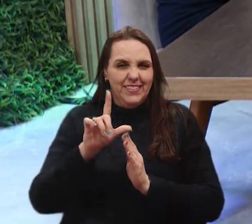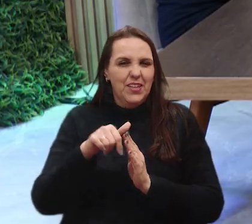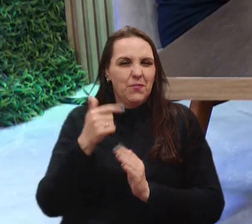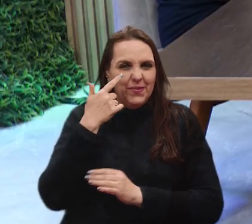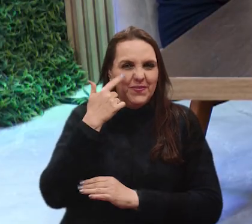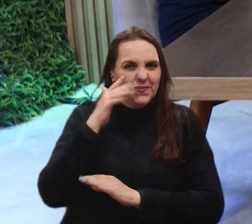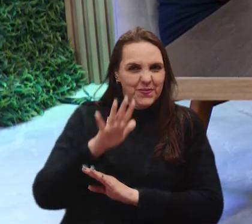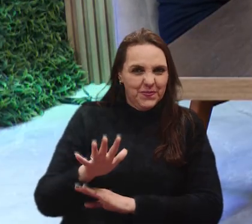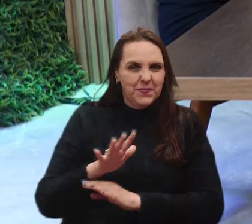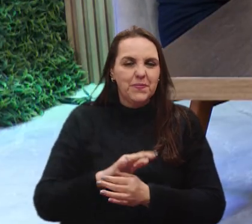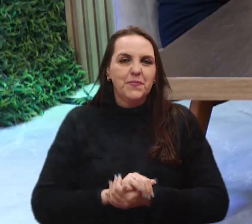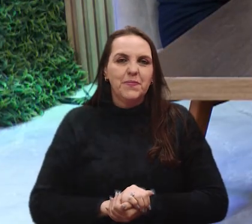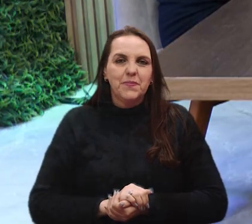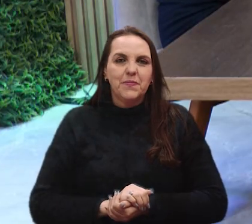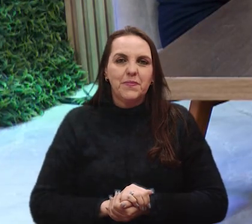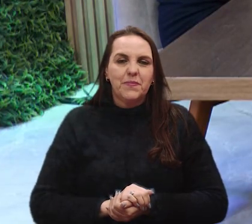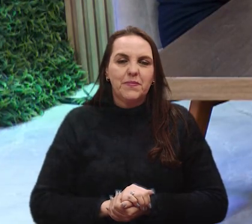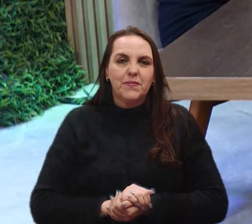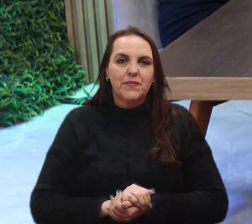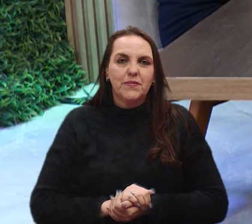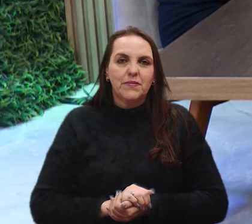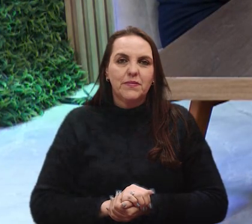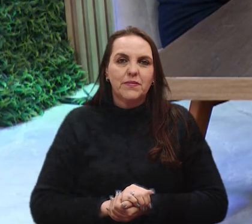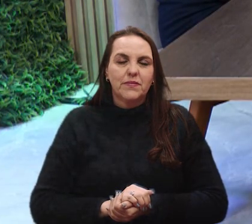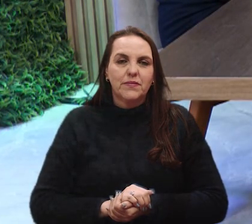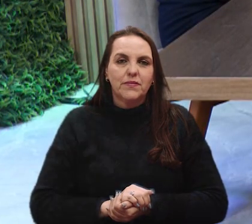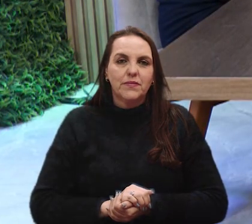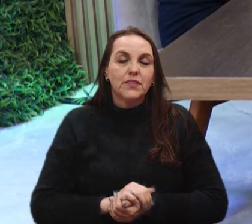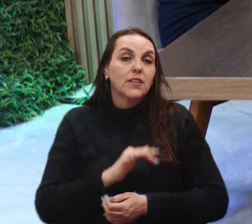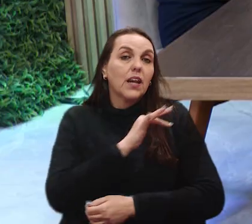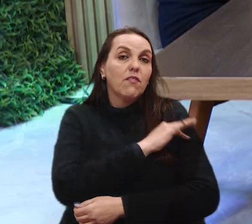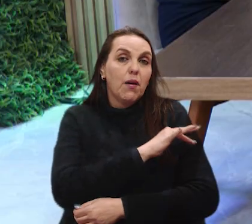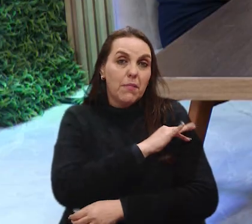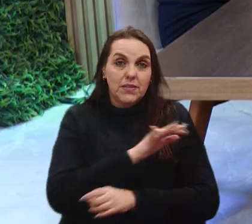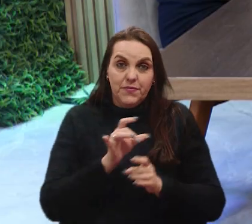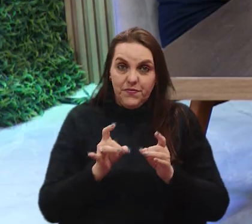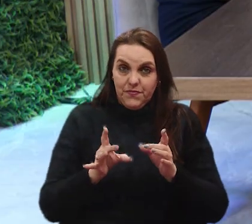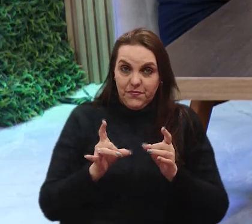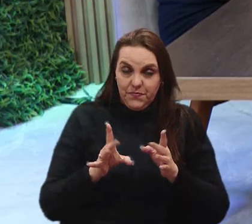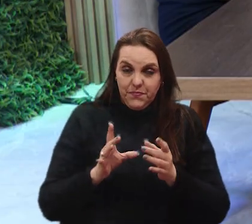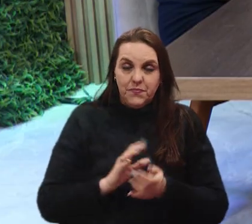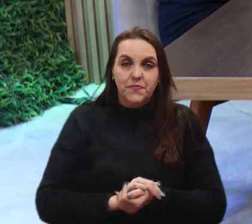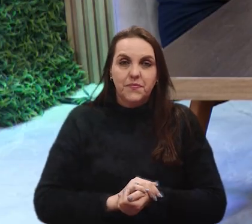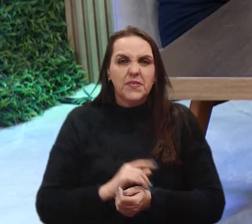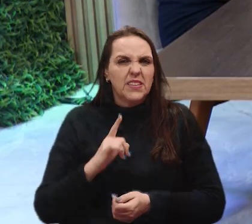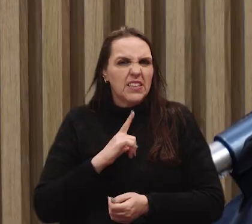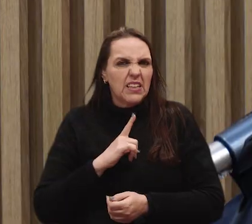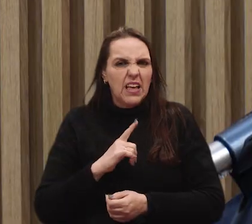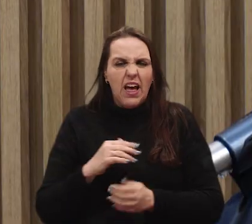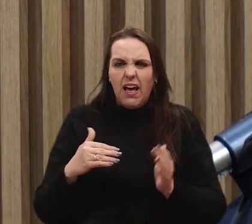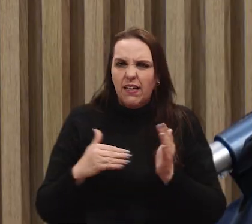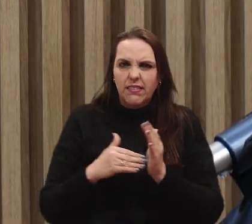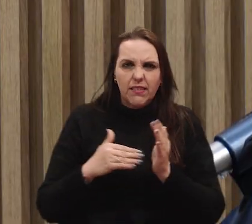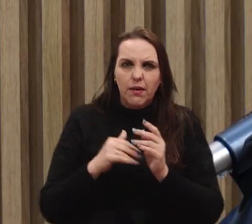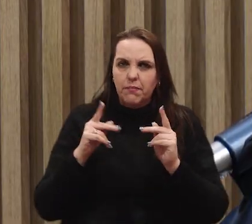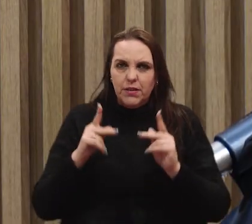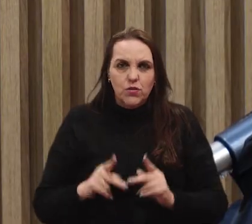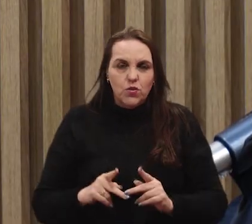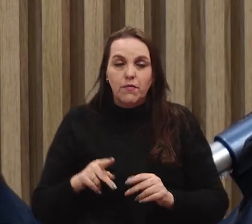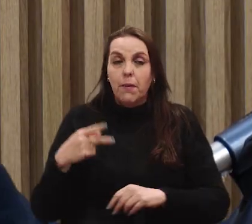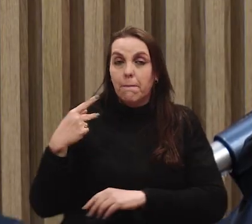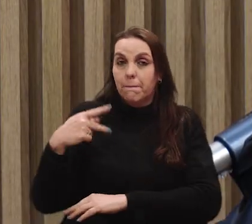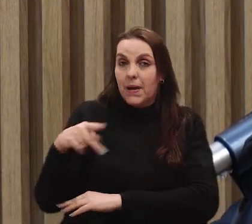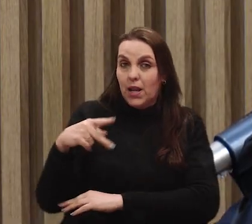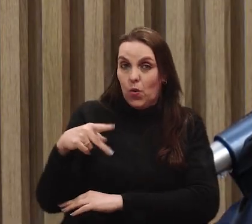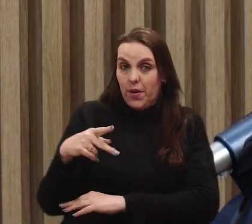a gente... Sei. Enfim, que vende nas farmácias e que vende até... O pessoal acaba pegando do